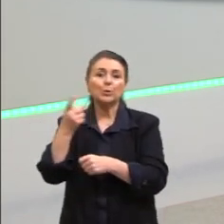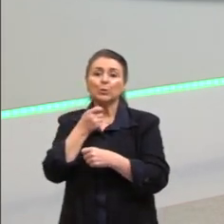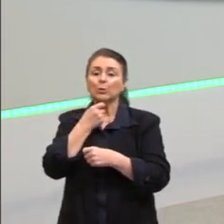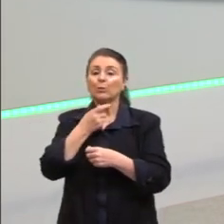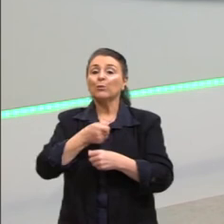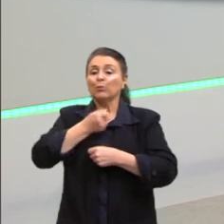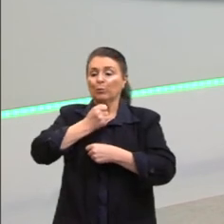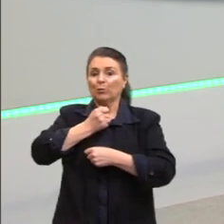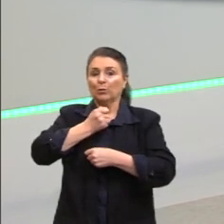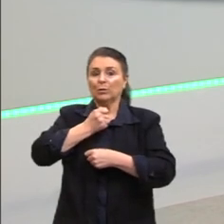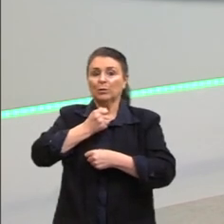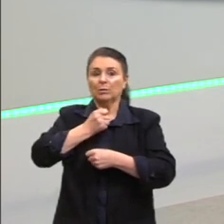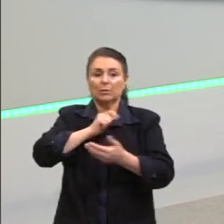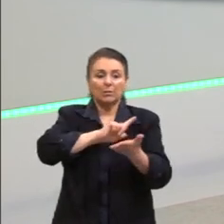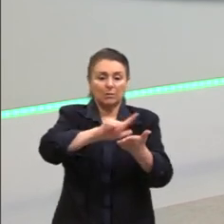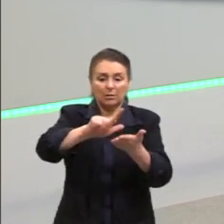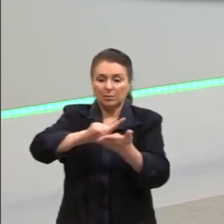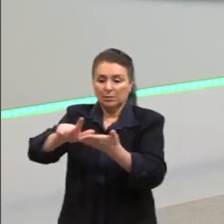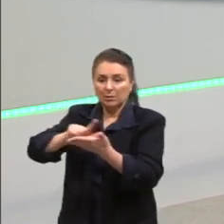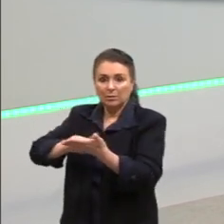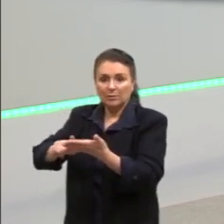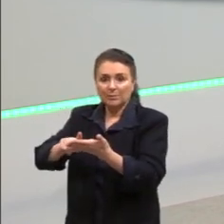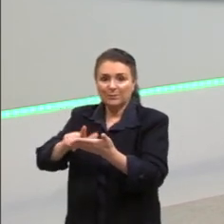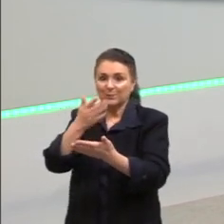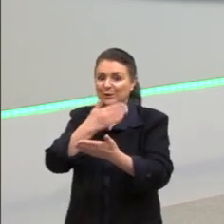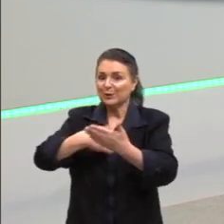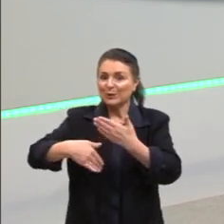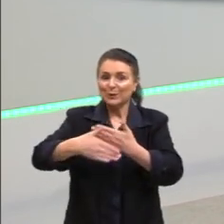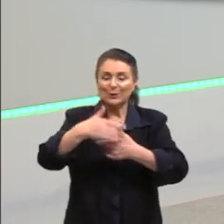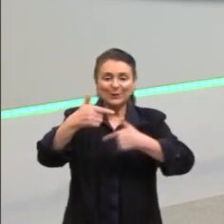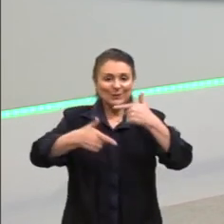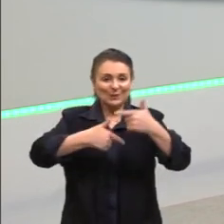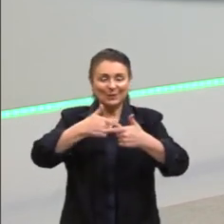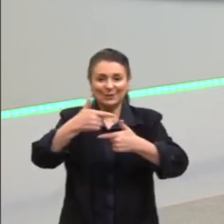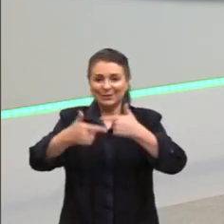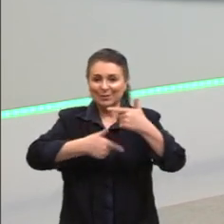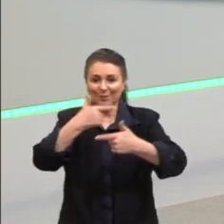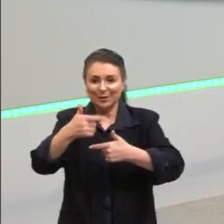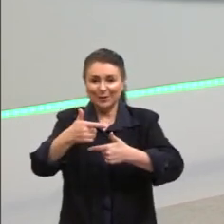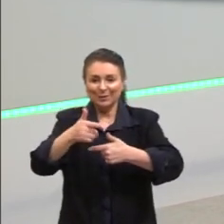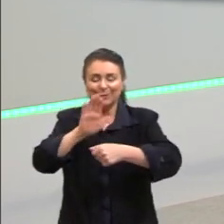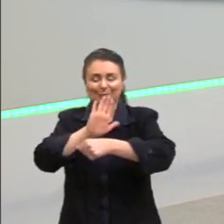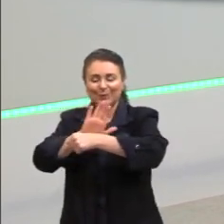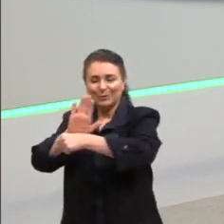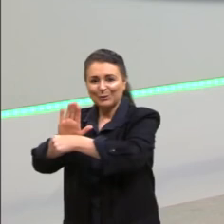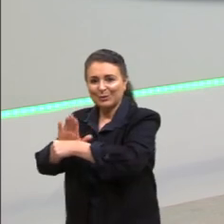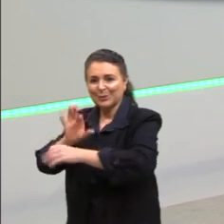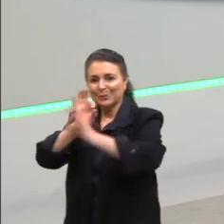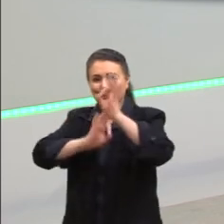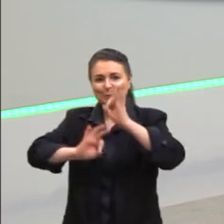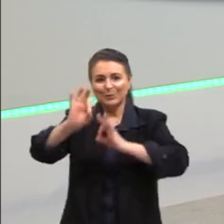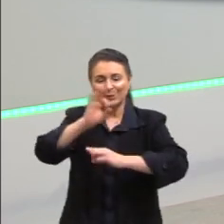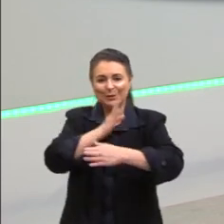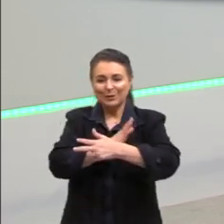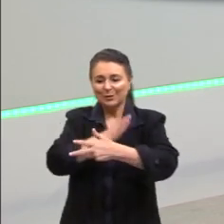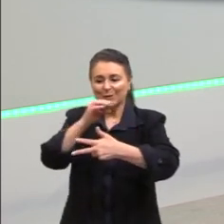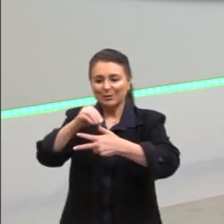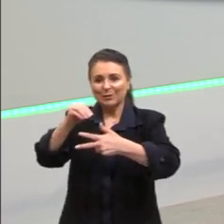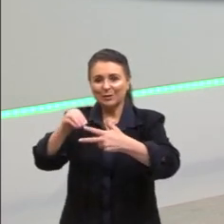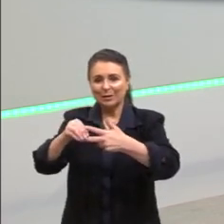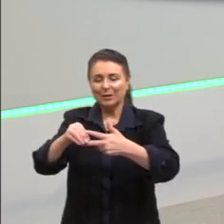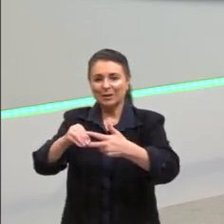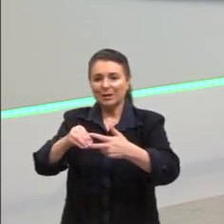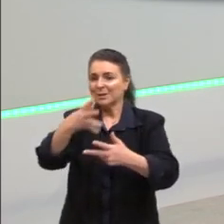daqui. Todo mundo que está aqui trabalhando para esse projeto acontecer sem, né, falar também aí, sem esquecer